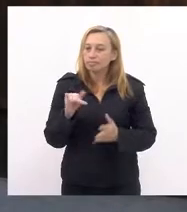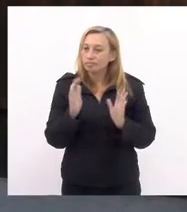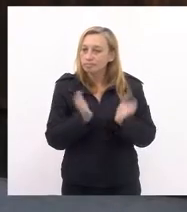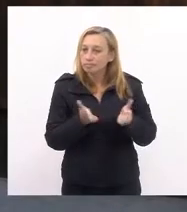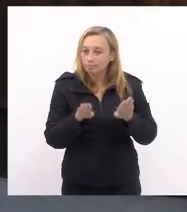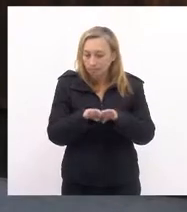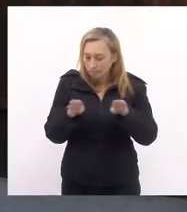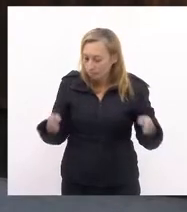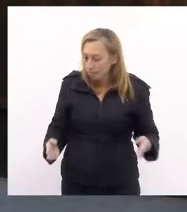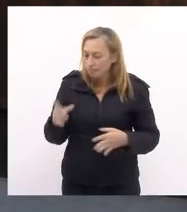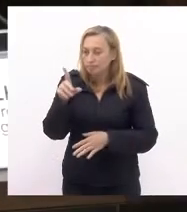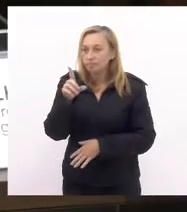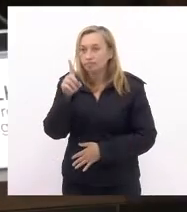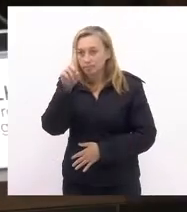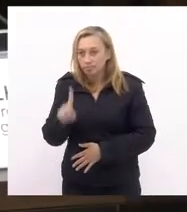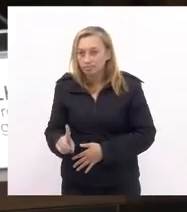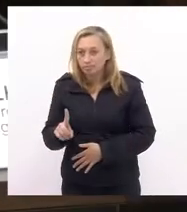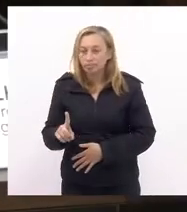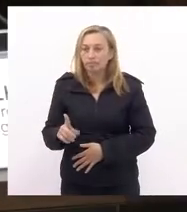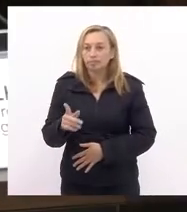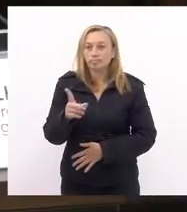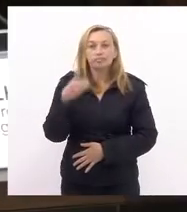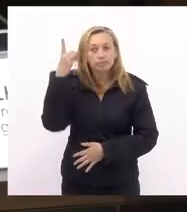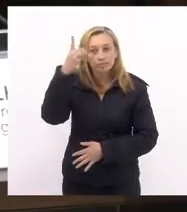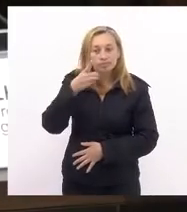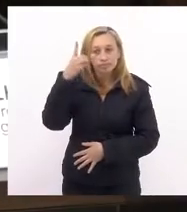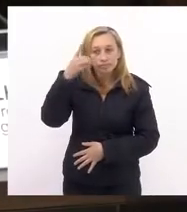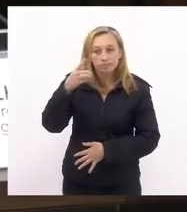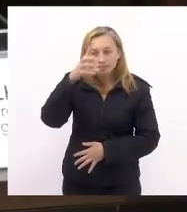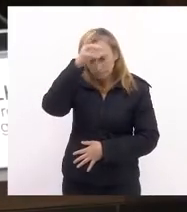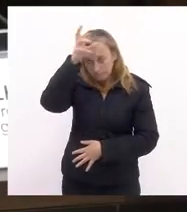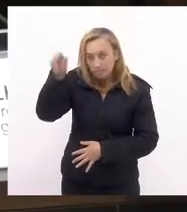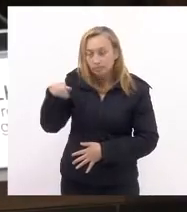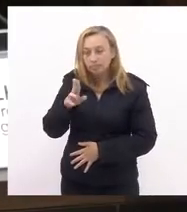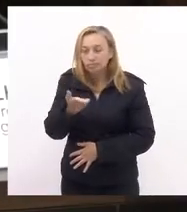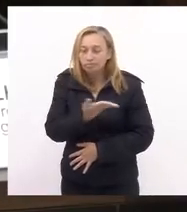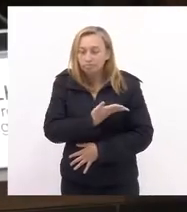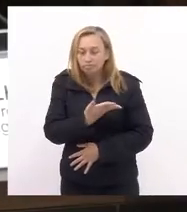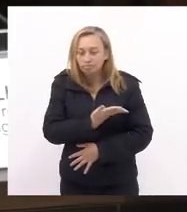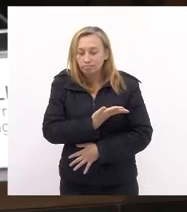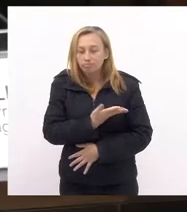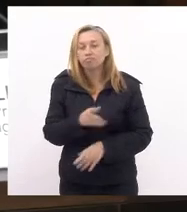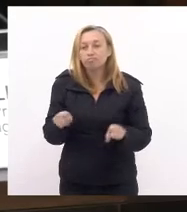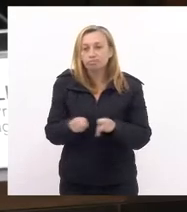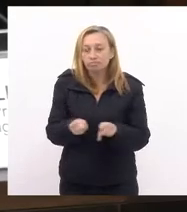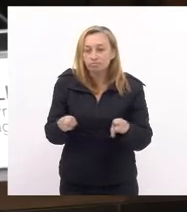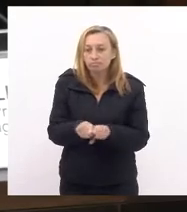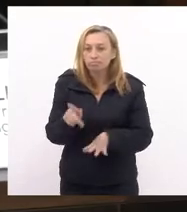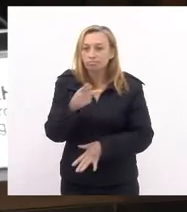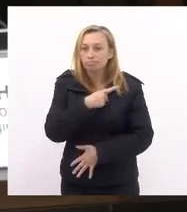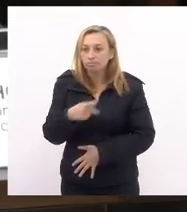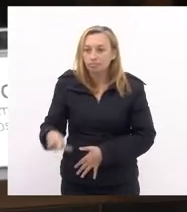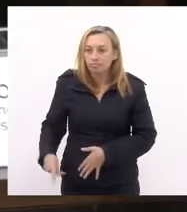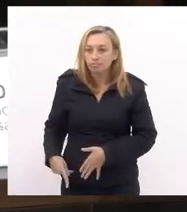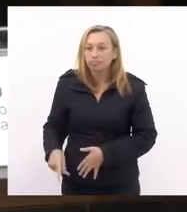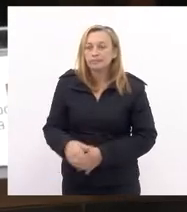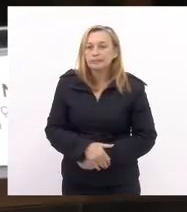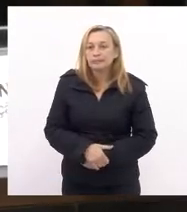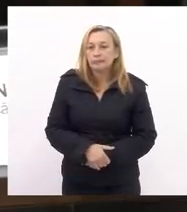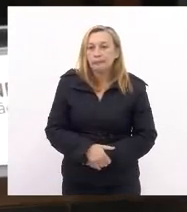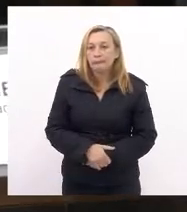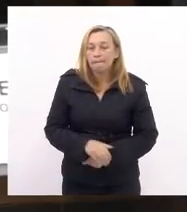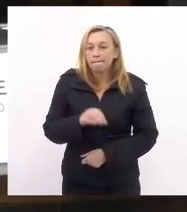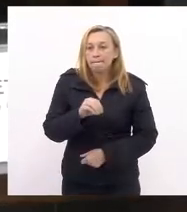mesa diretora, através da pessoa da nossa deputada, querida amiga Tia Ju, e também da presidente